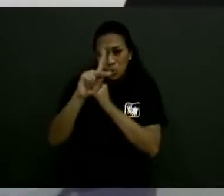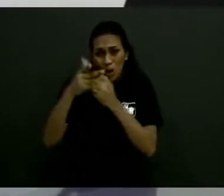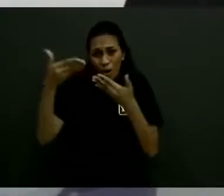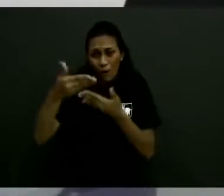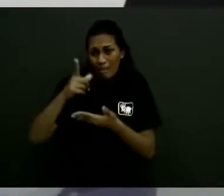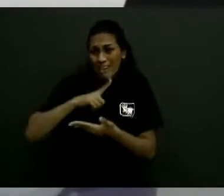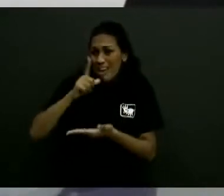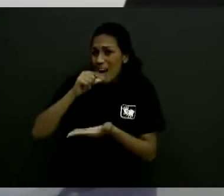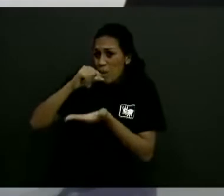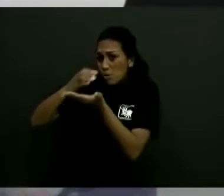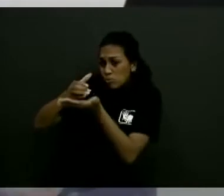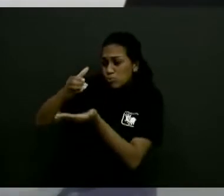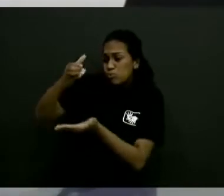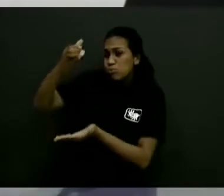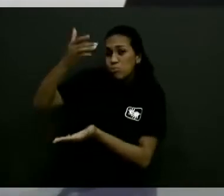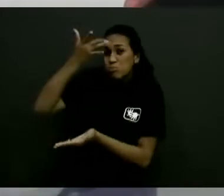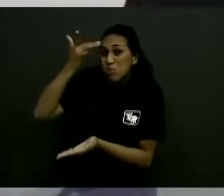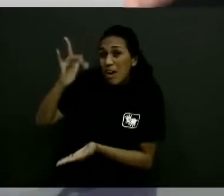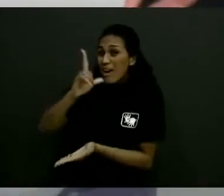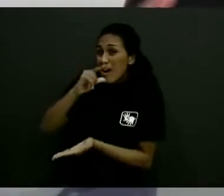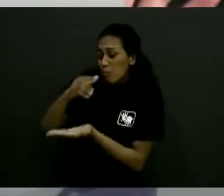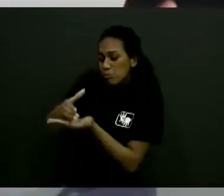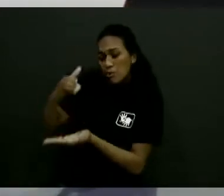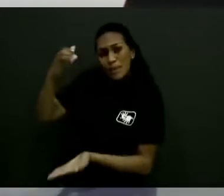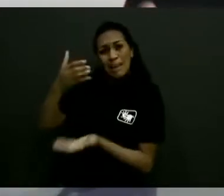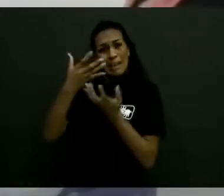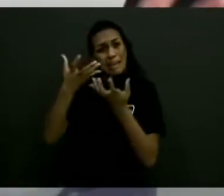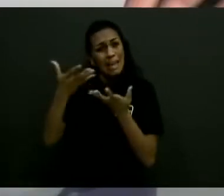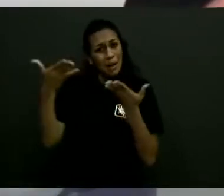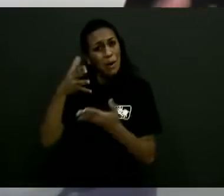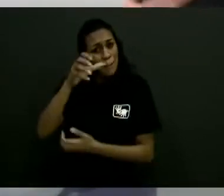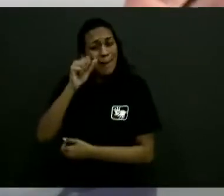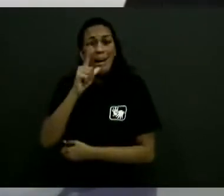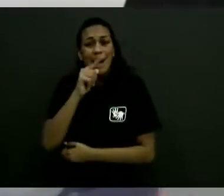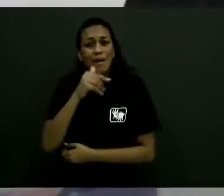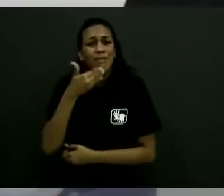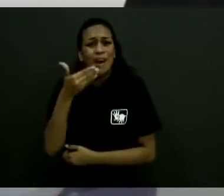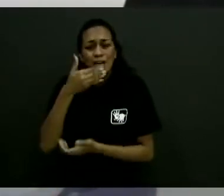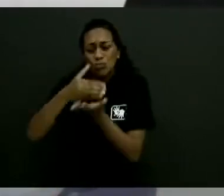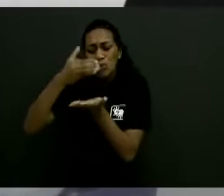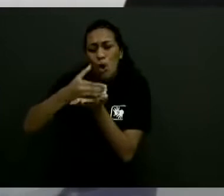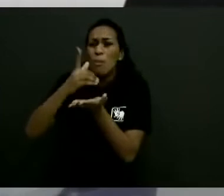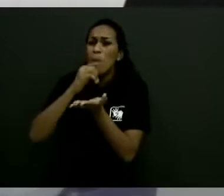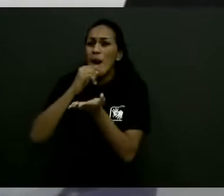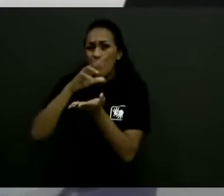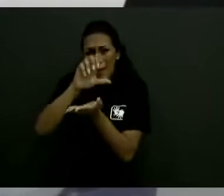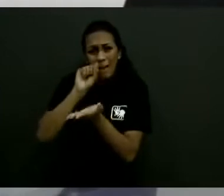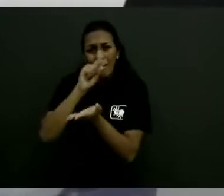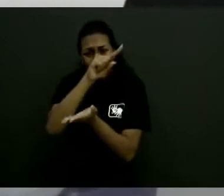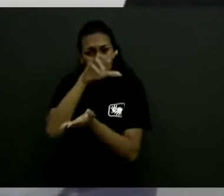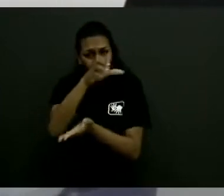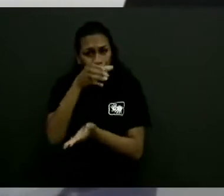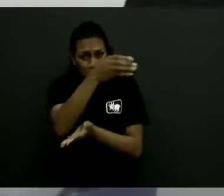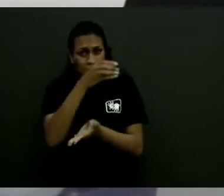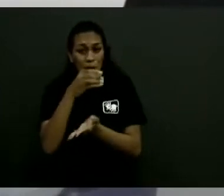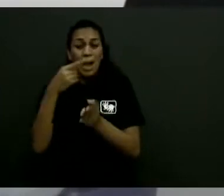um garrafão, sei lá, 2 litros d'água. Eu queria que você pegasse um pouco de água, se você tiver fácil aí, coloque perto de você,